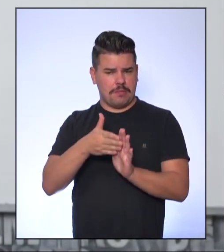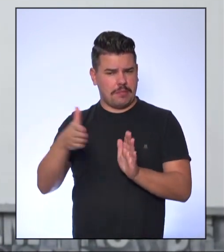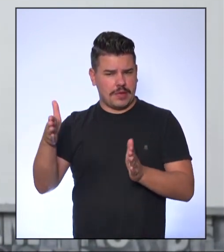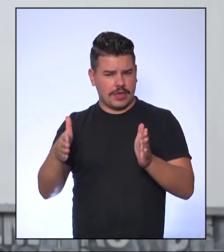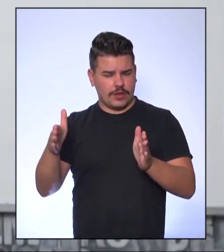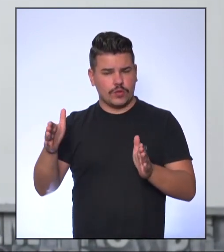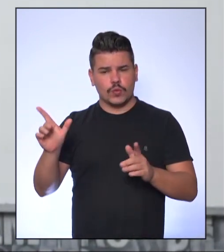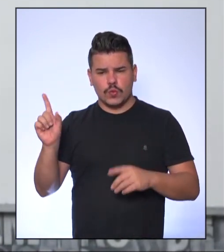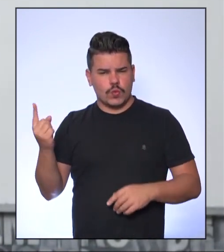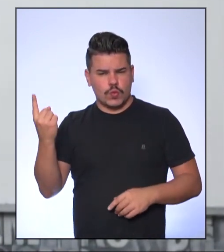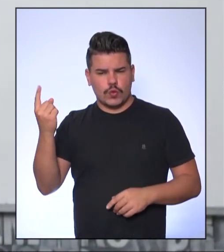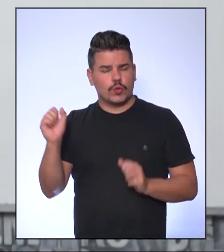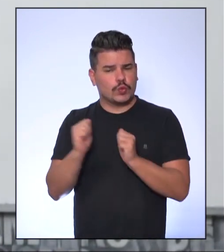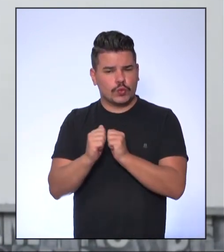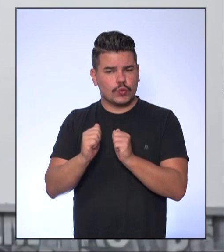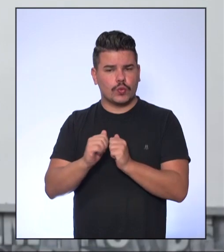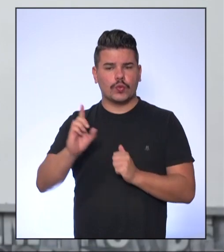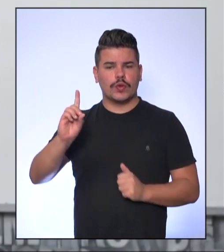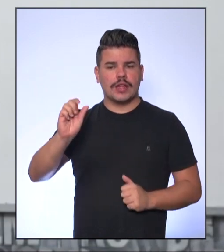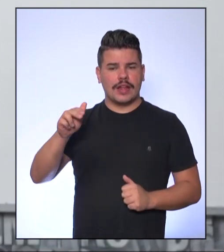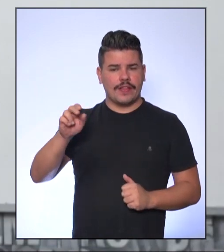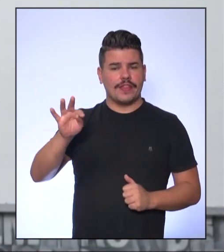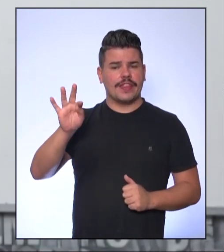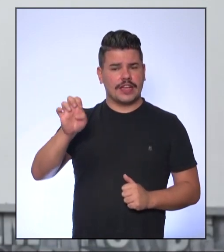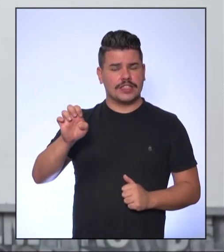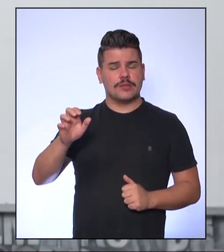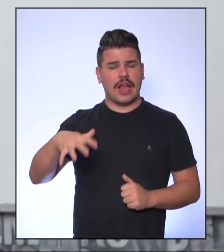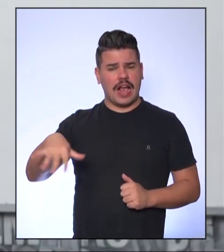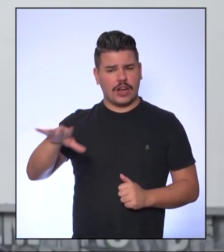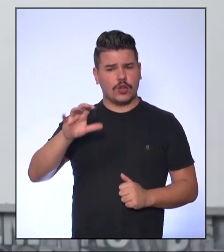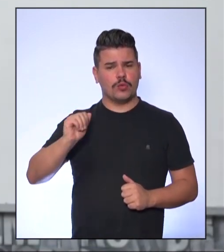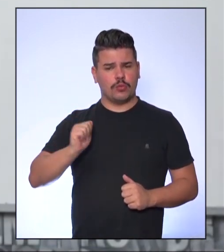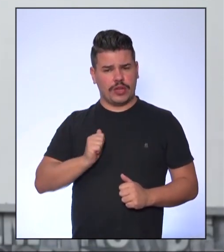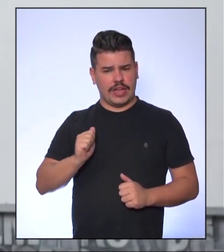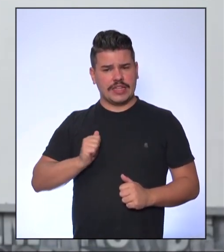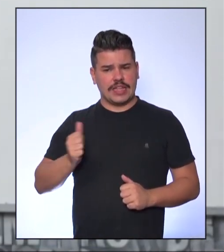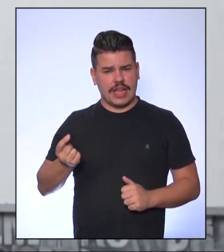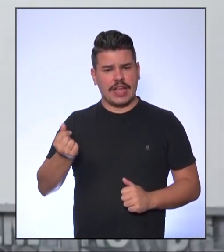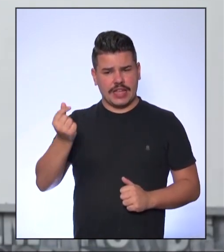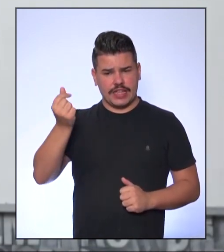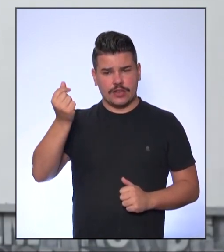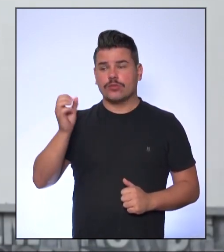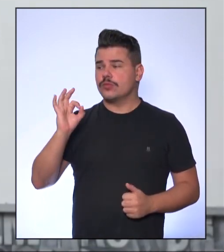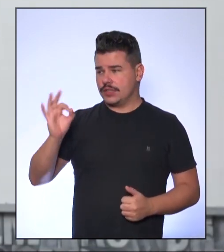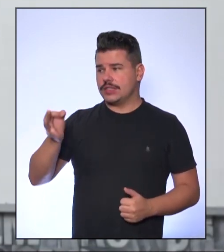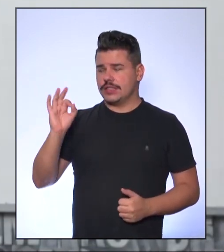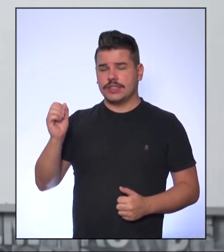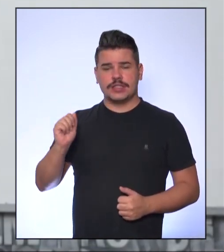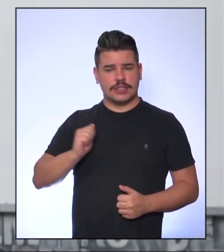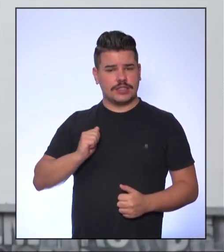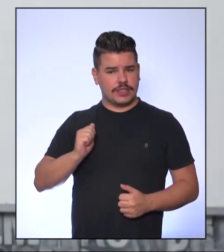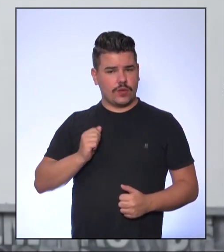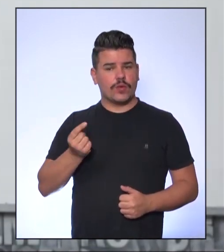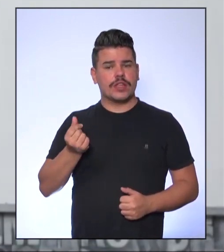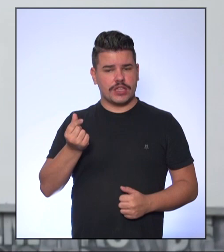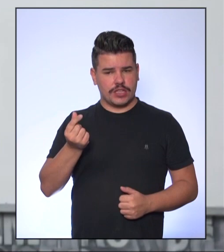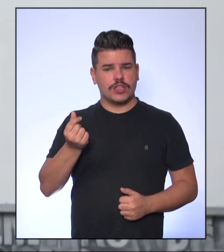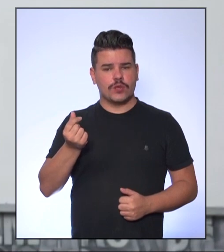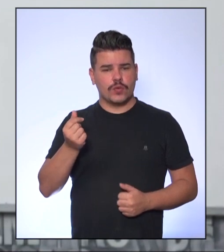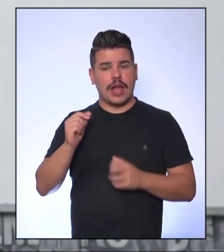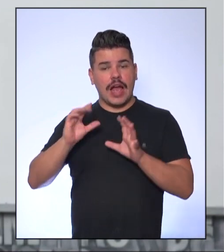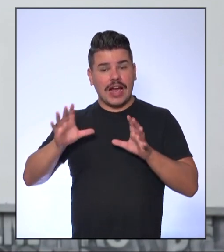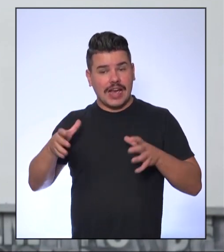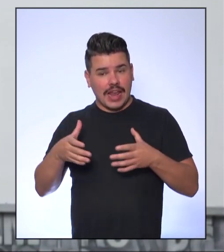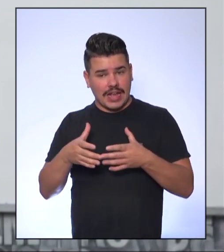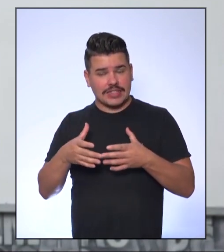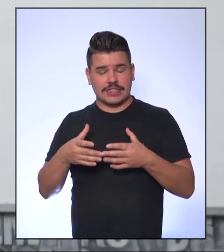Dante. Há uma pergunta, Cauã. A classe burguesa são ricos? Cauã, eles são ricos. A classe burguesia é uma